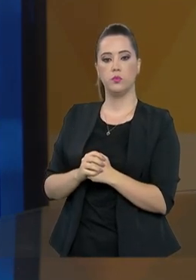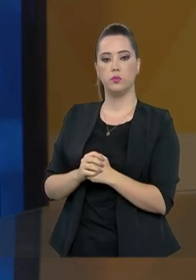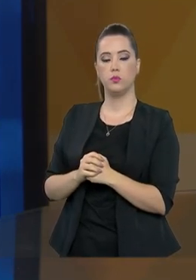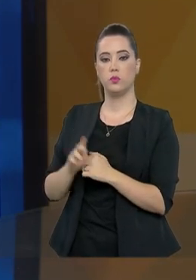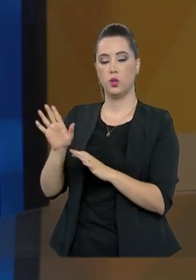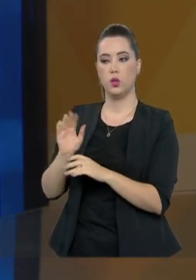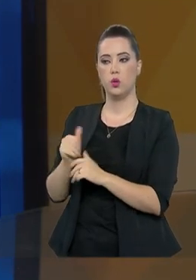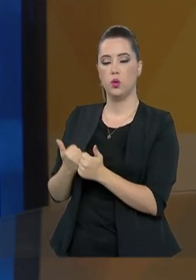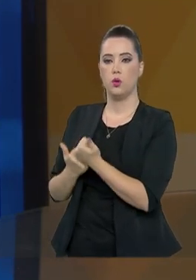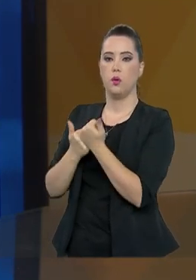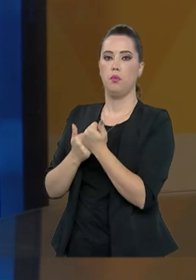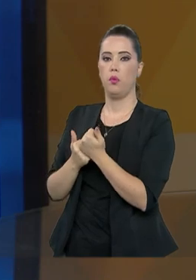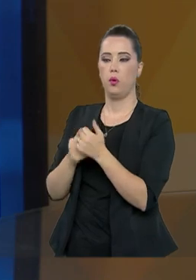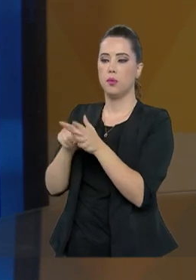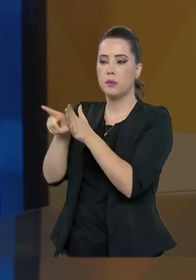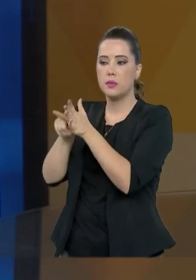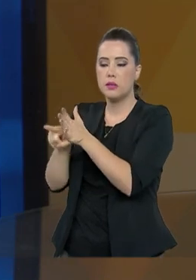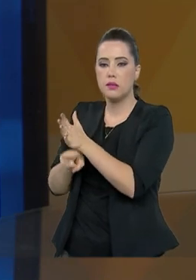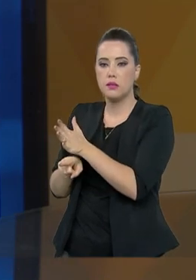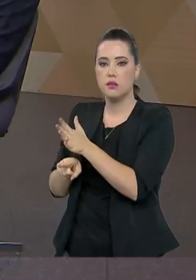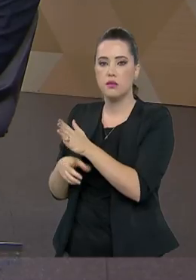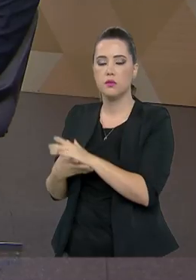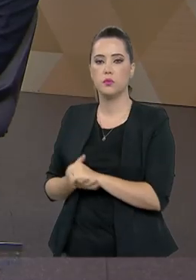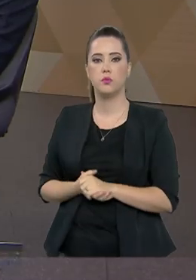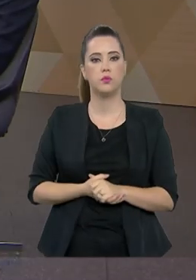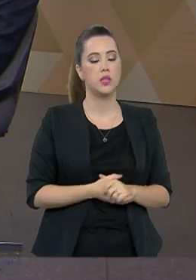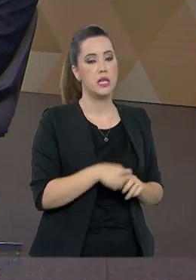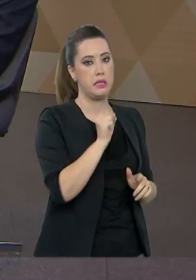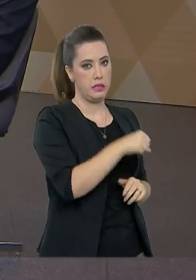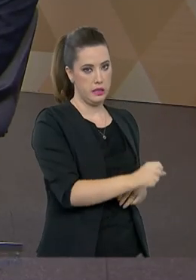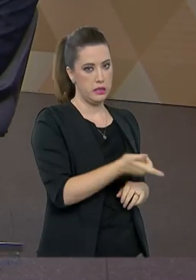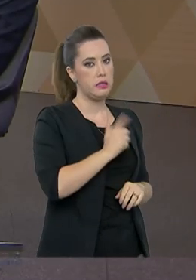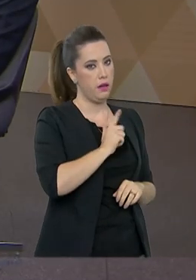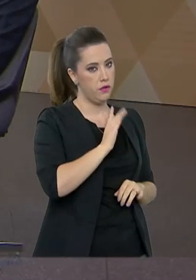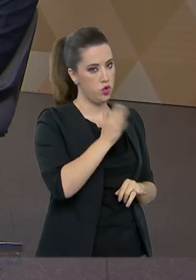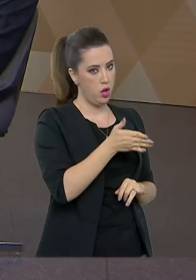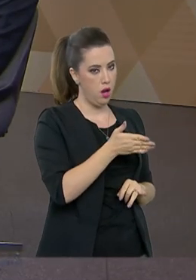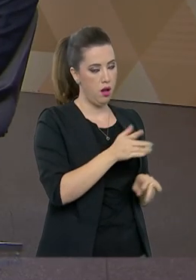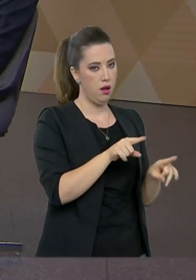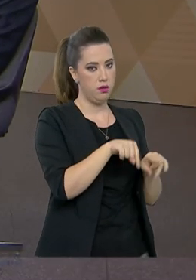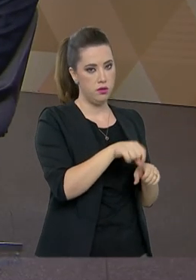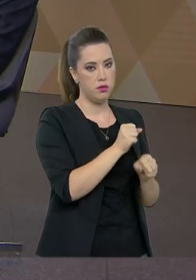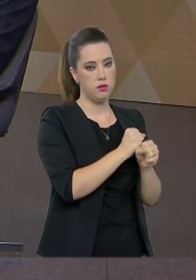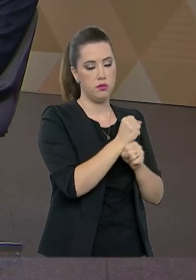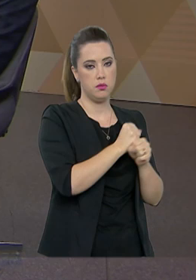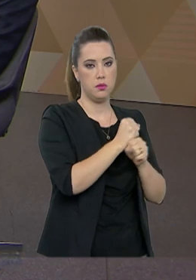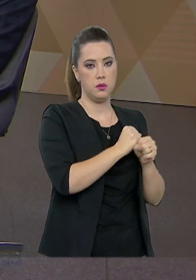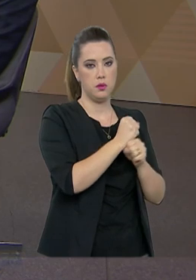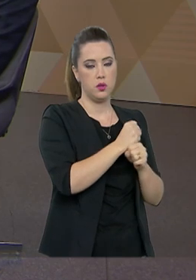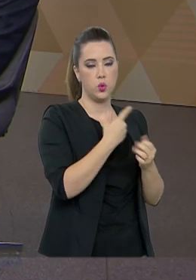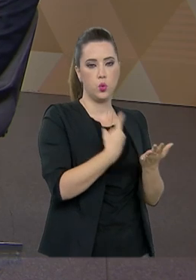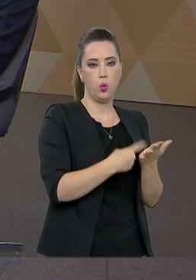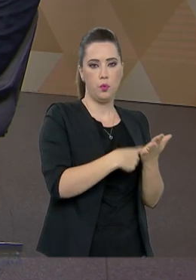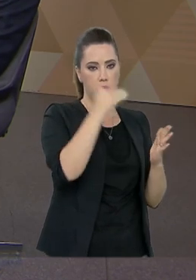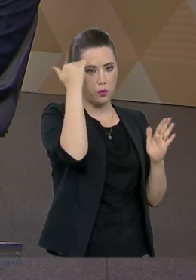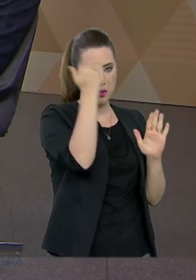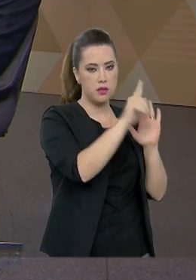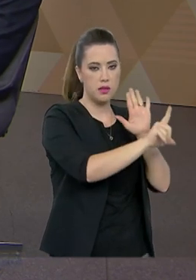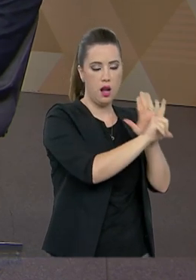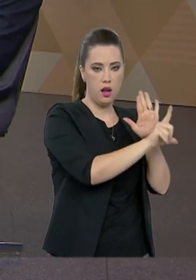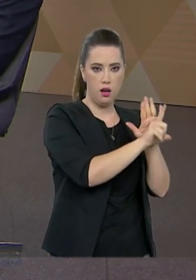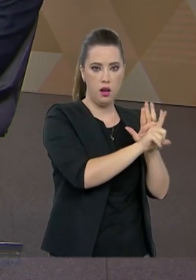no auxílio às investigações, né? Sim. Esse ano, cumprindo a lei, cadastrando